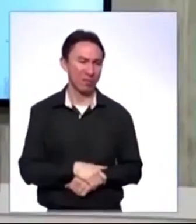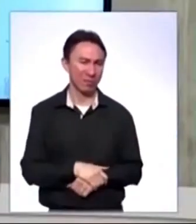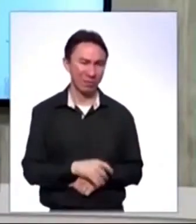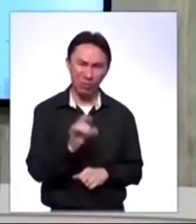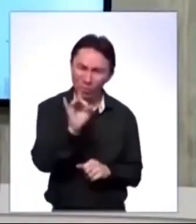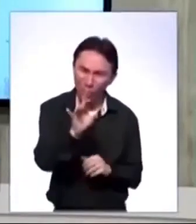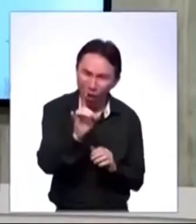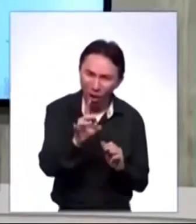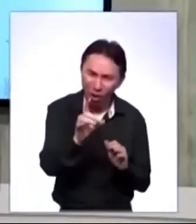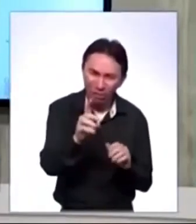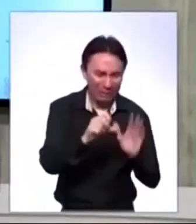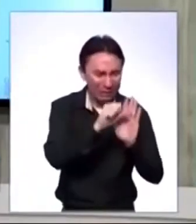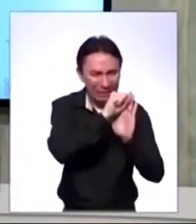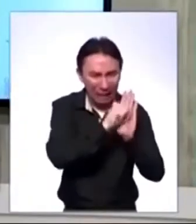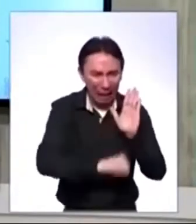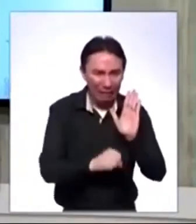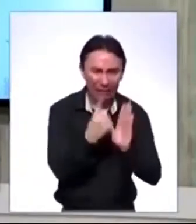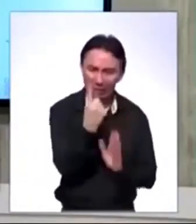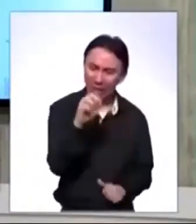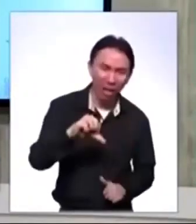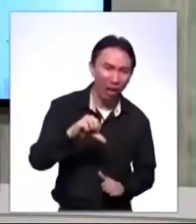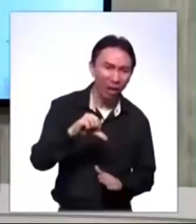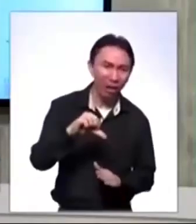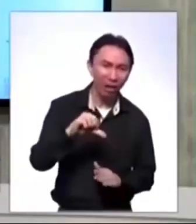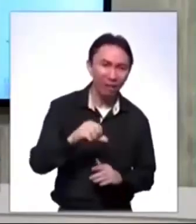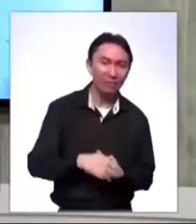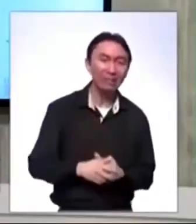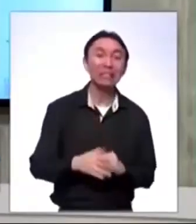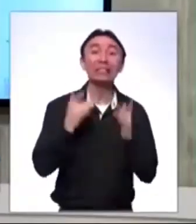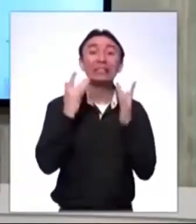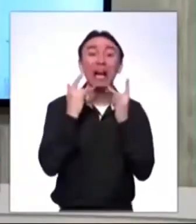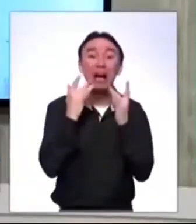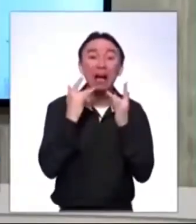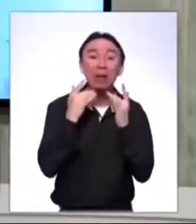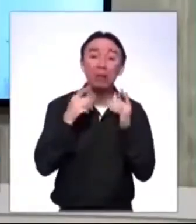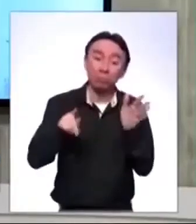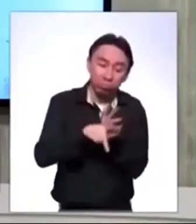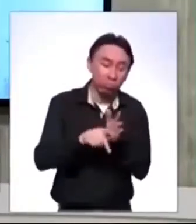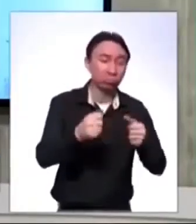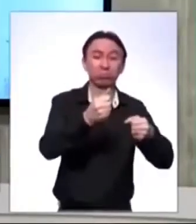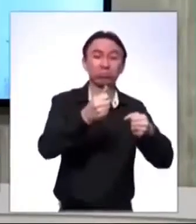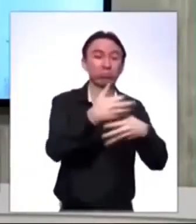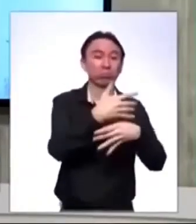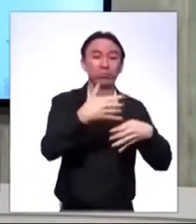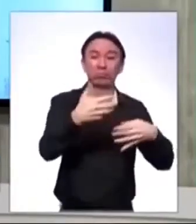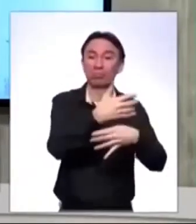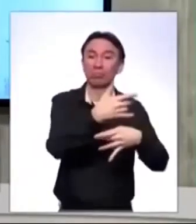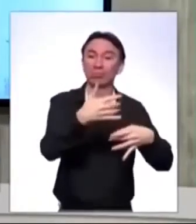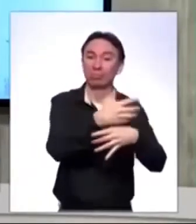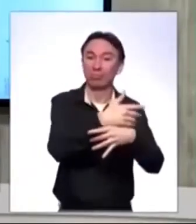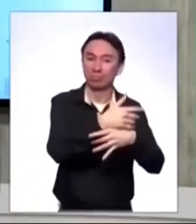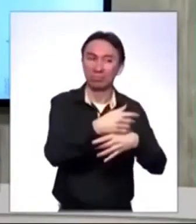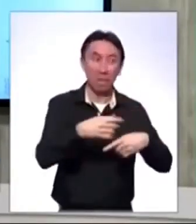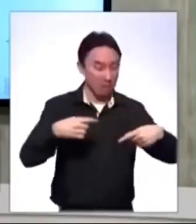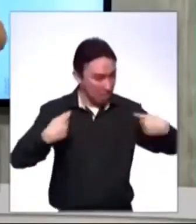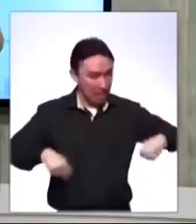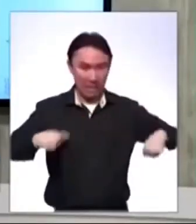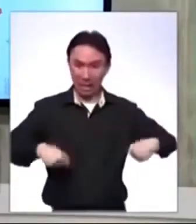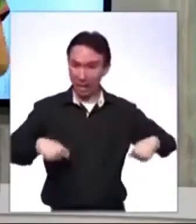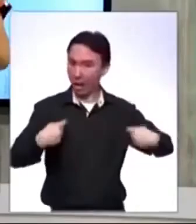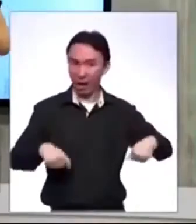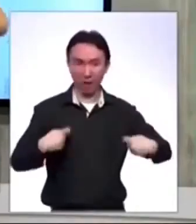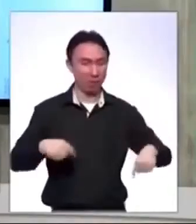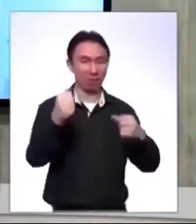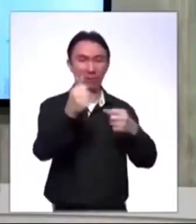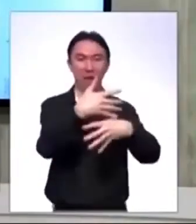século XIX? Porque teatro é uma coisa urbana. Para ter teatro, eu tenho que ter cidade. Ou vamos imaginar?